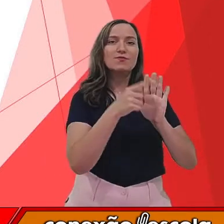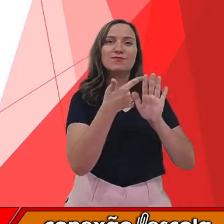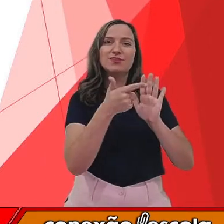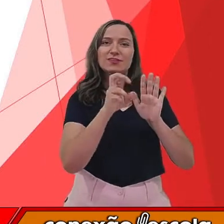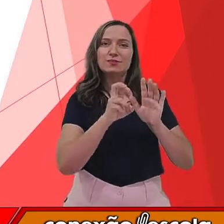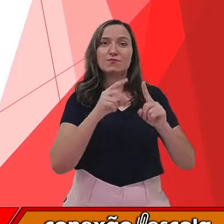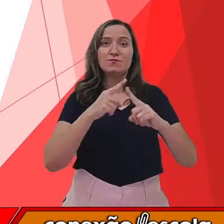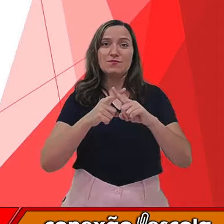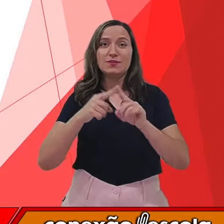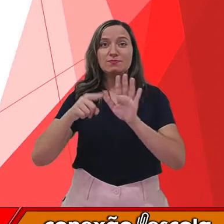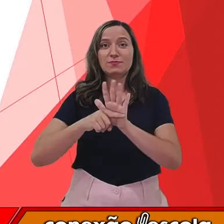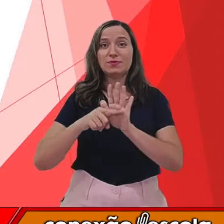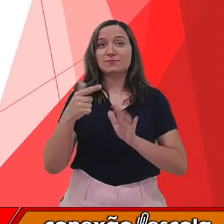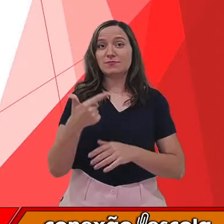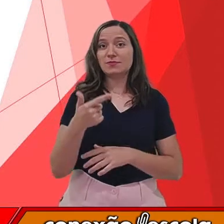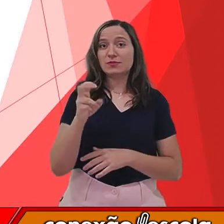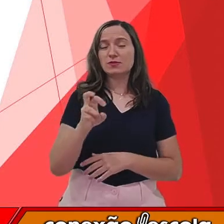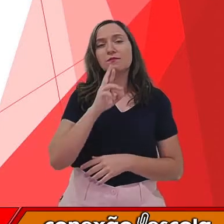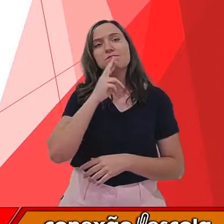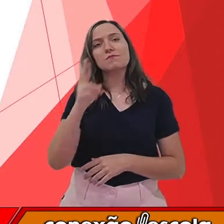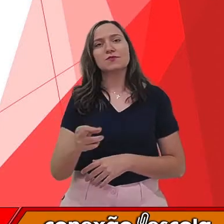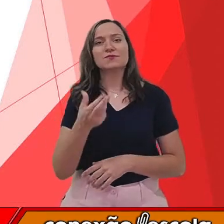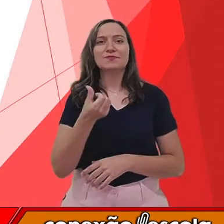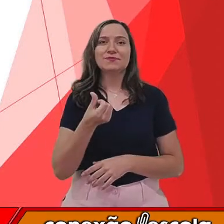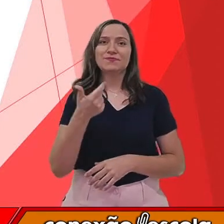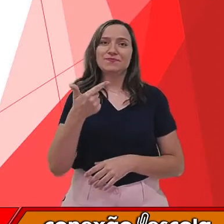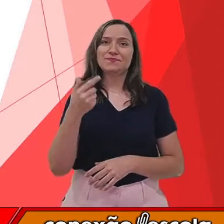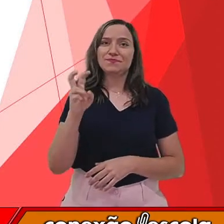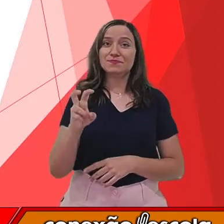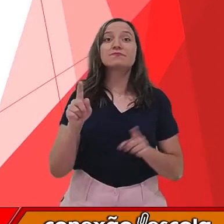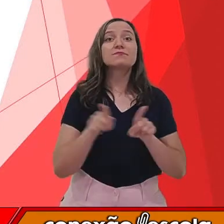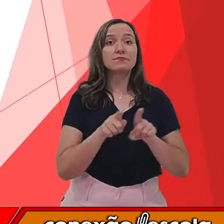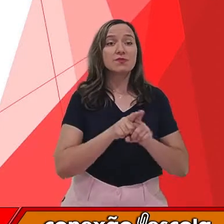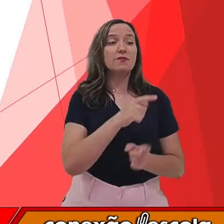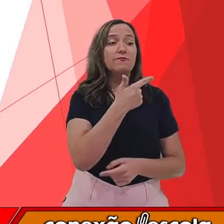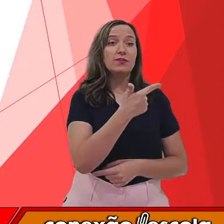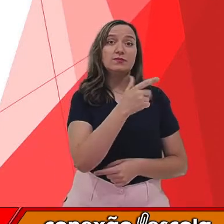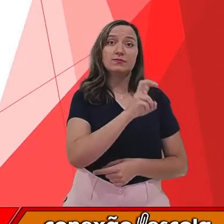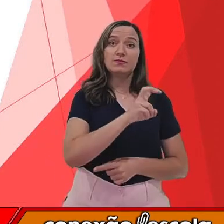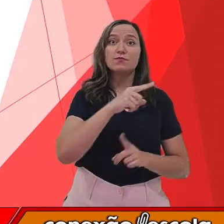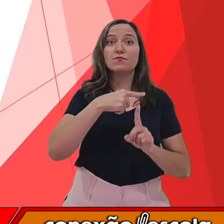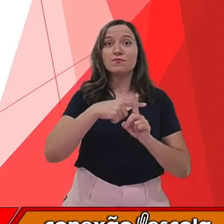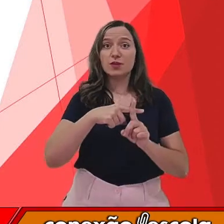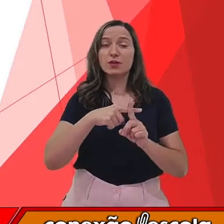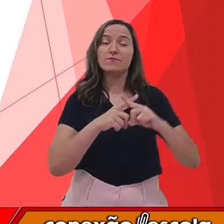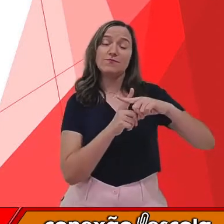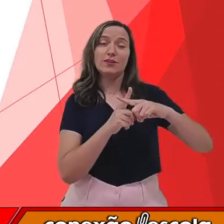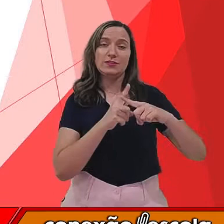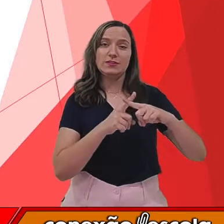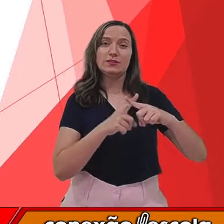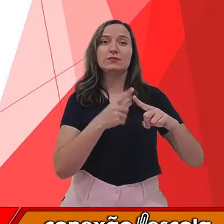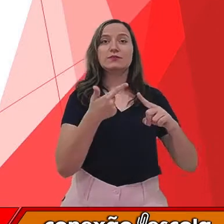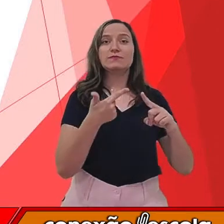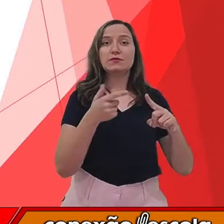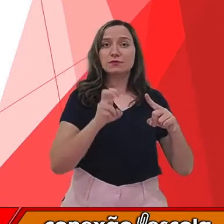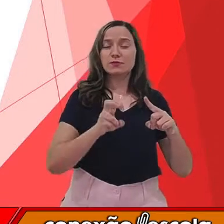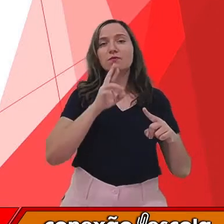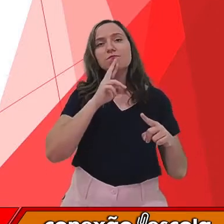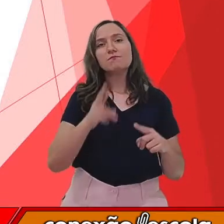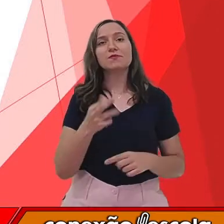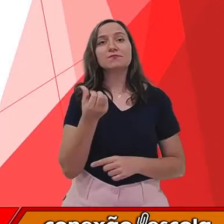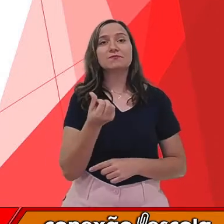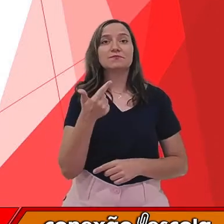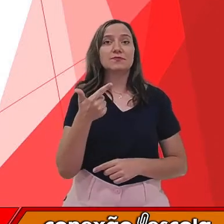15 é 625/25 positivo vezes em cinco positivo também é 625